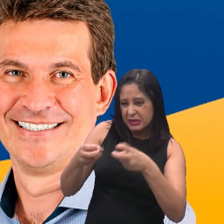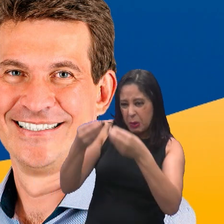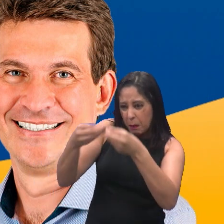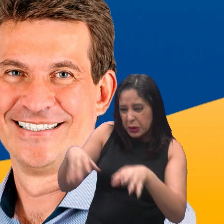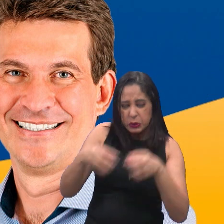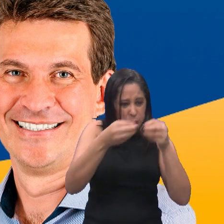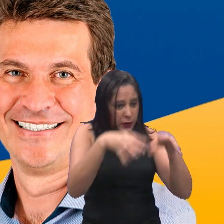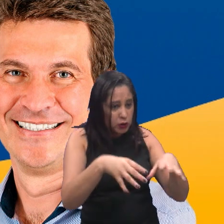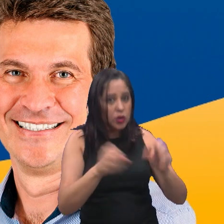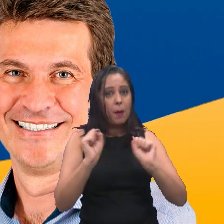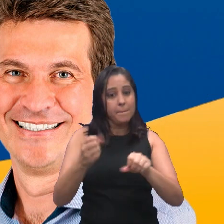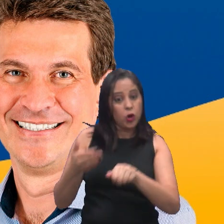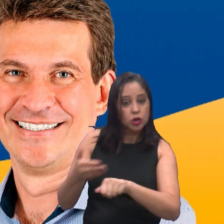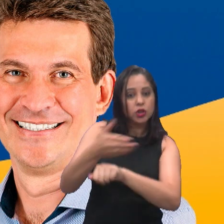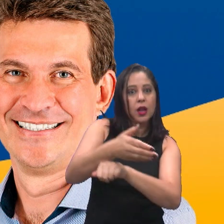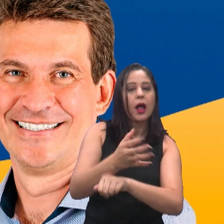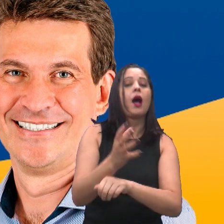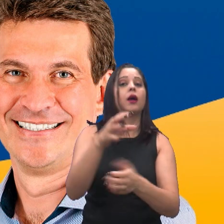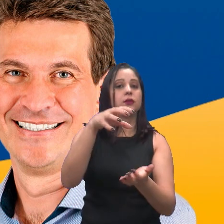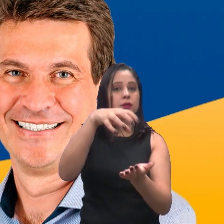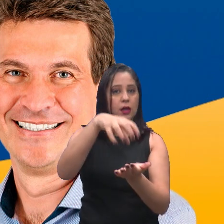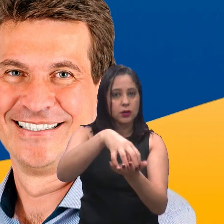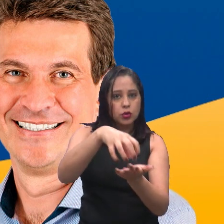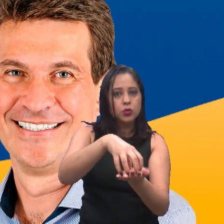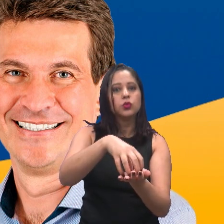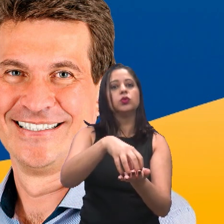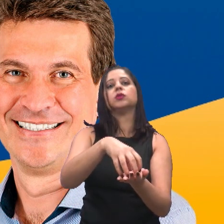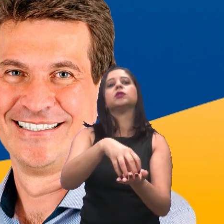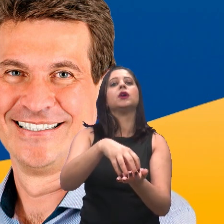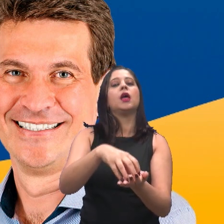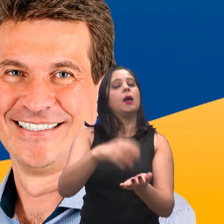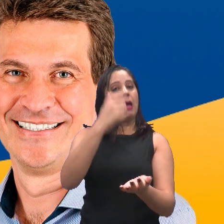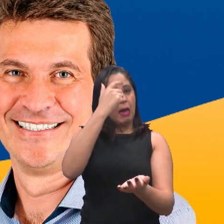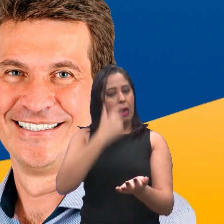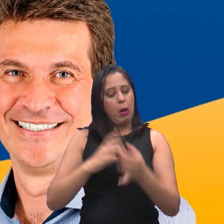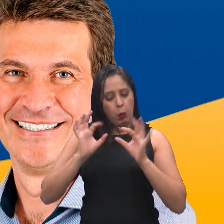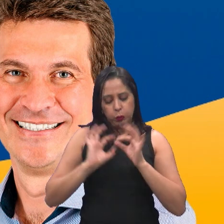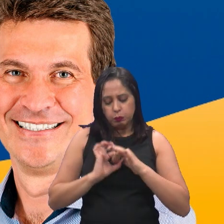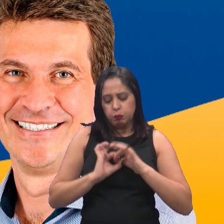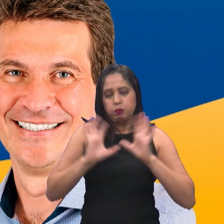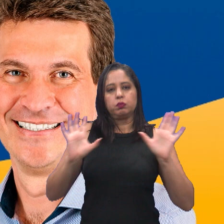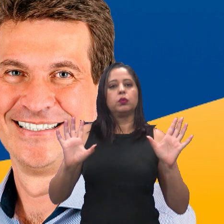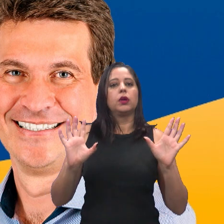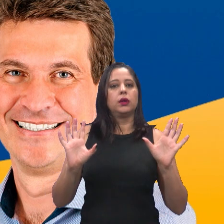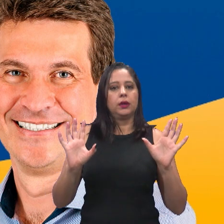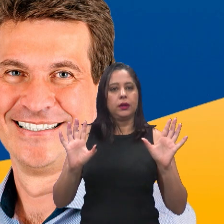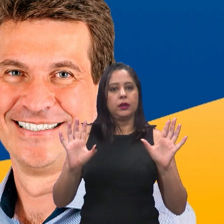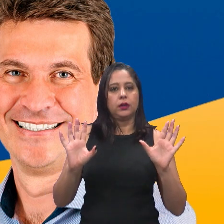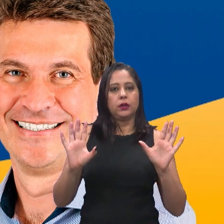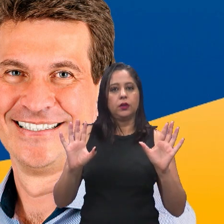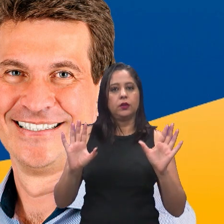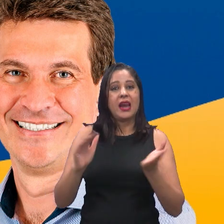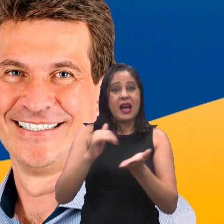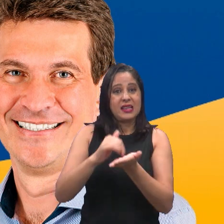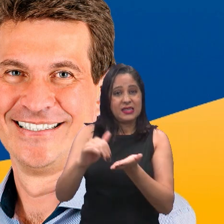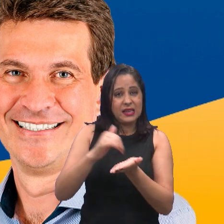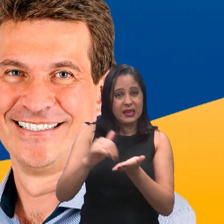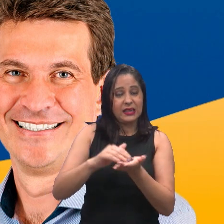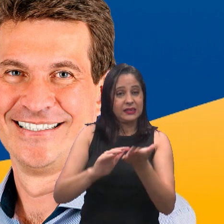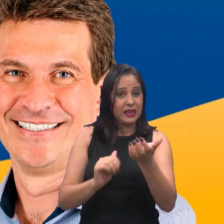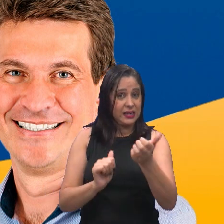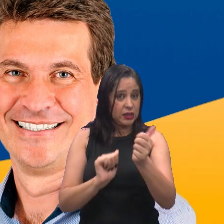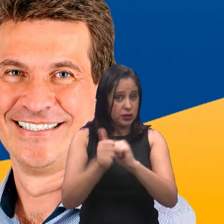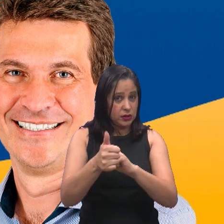forma. Coloco o meu mandato à disposição, o meu gabinete, da Secretaria de Esporte e a